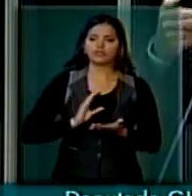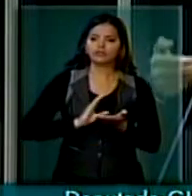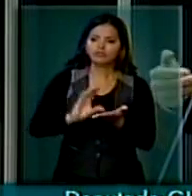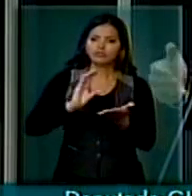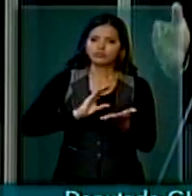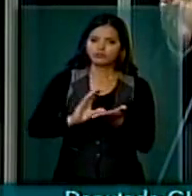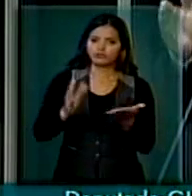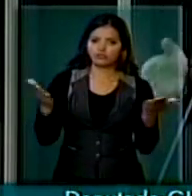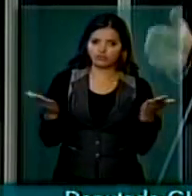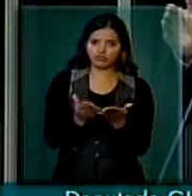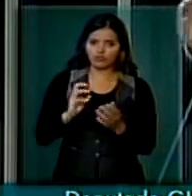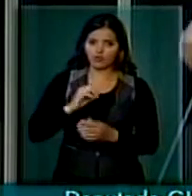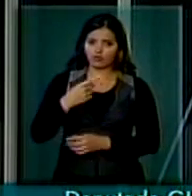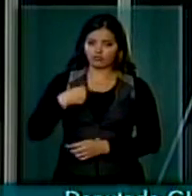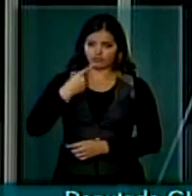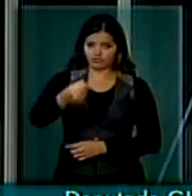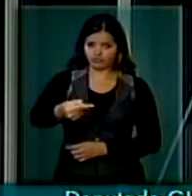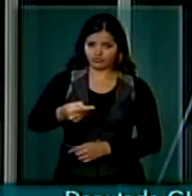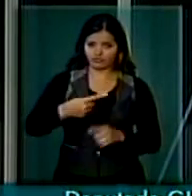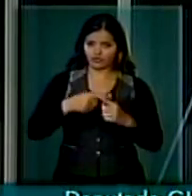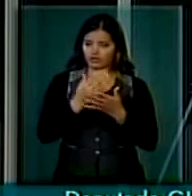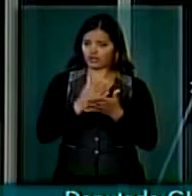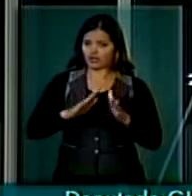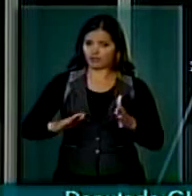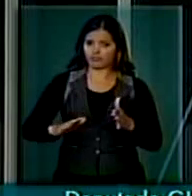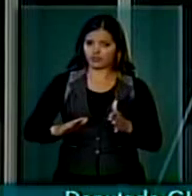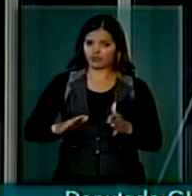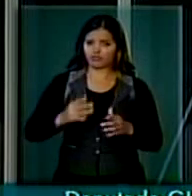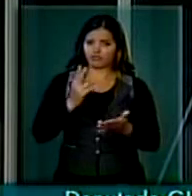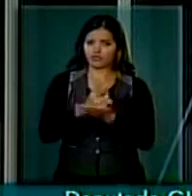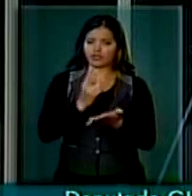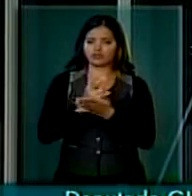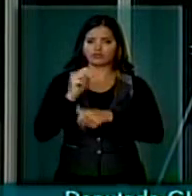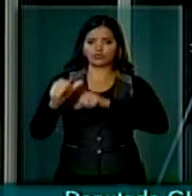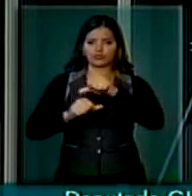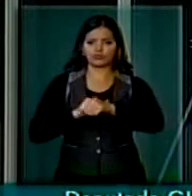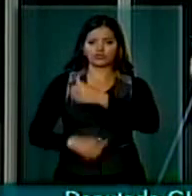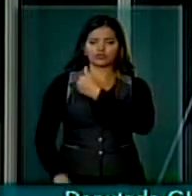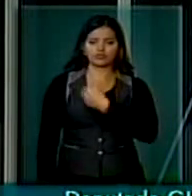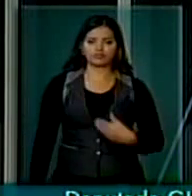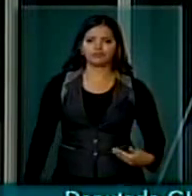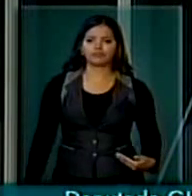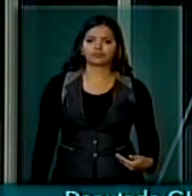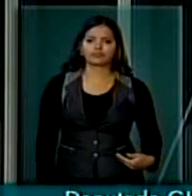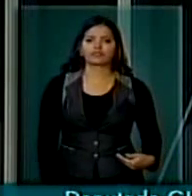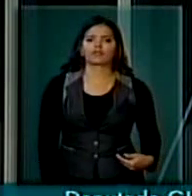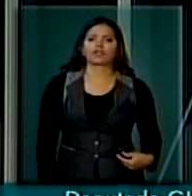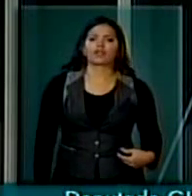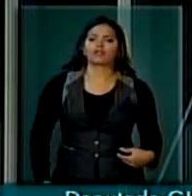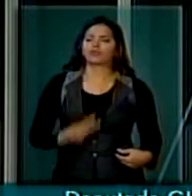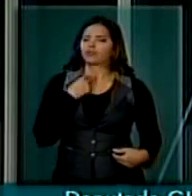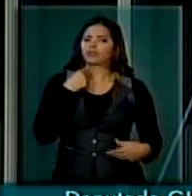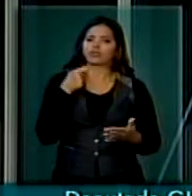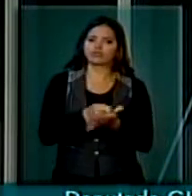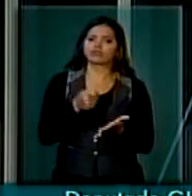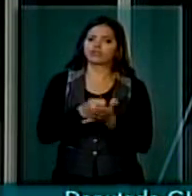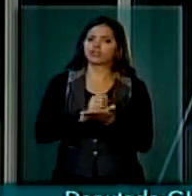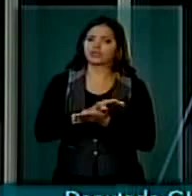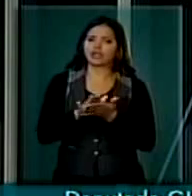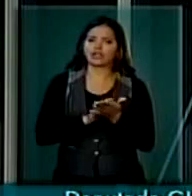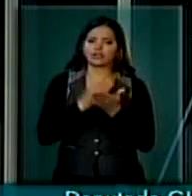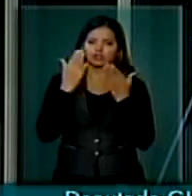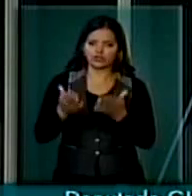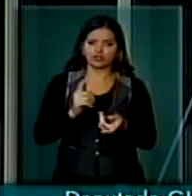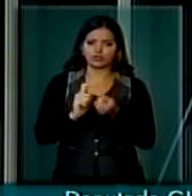de médio e longo prazo, sem que haja interrupção, mesmo que haja mudança de governo. E não se pode exigir de nenhum administrador